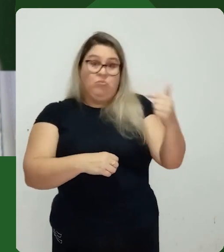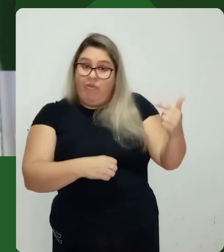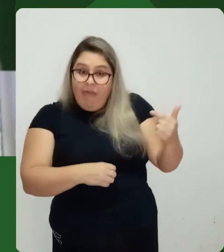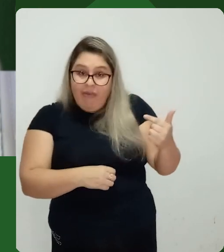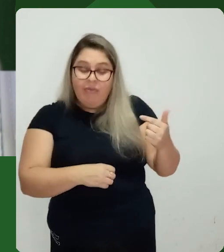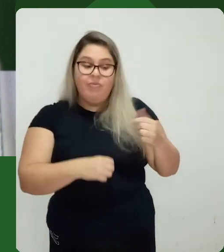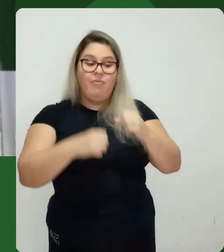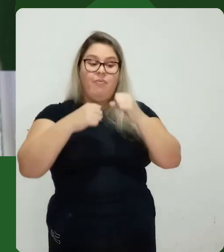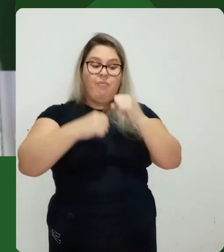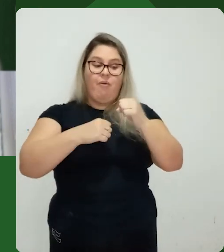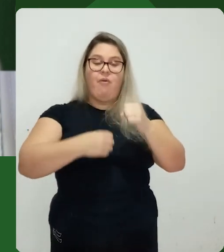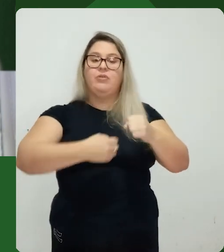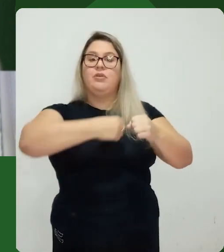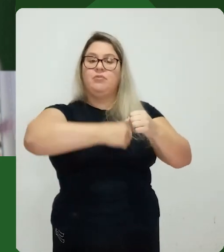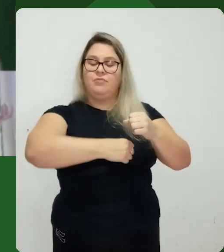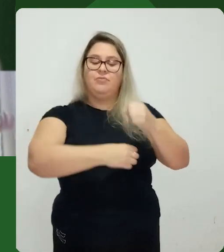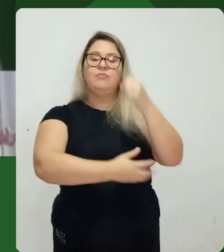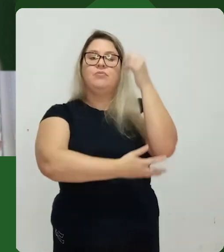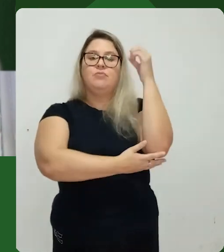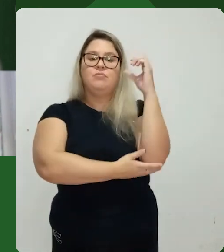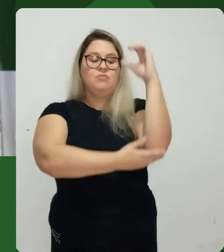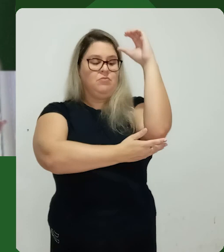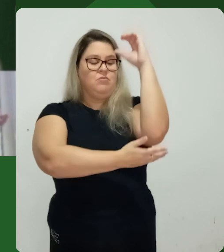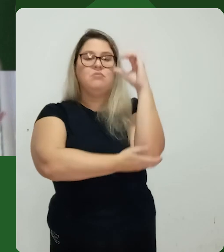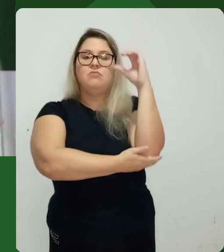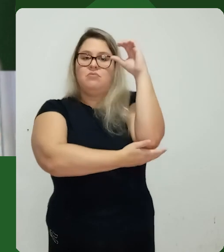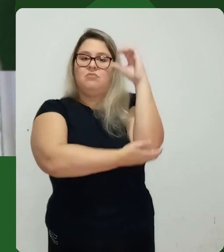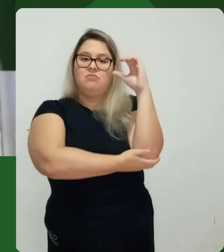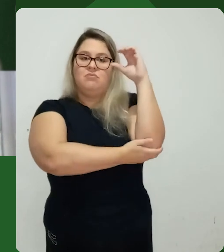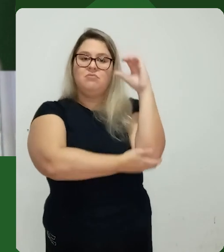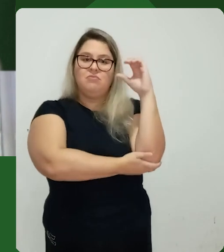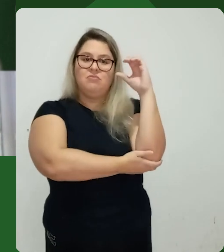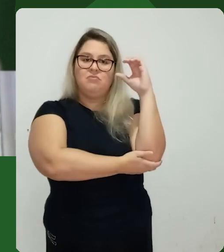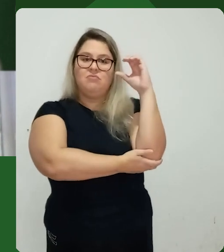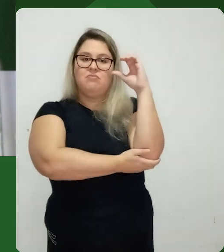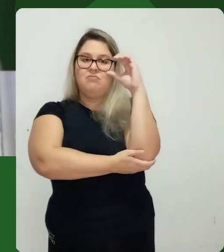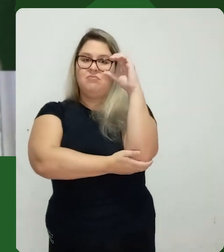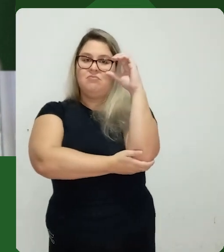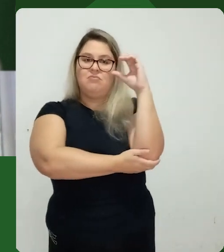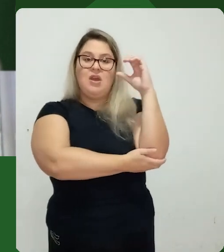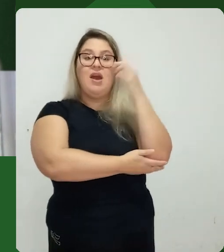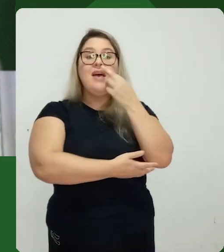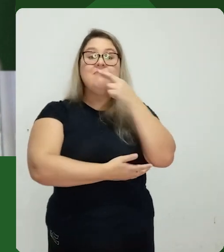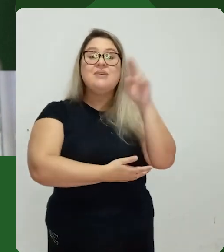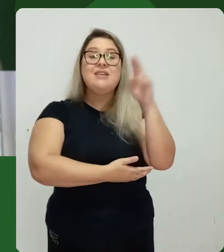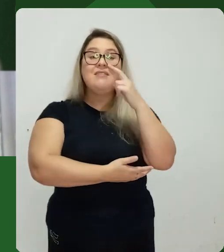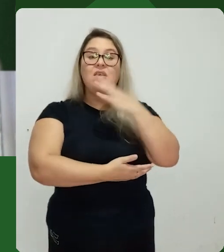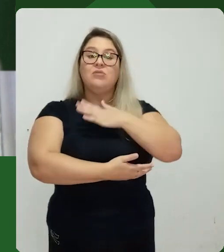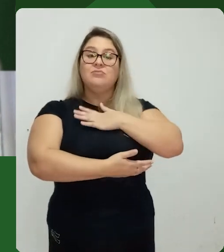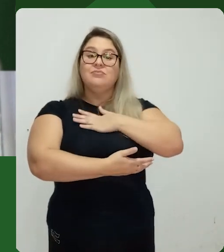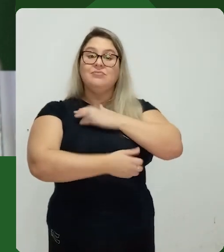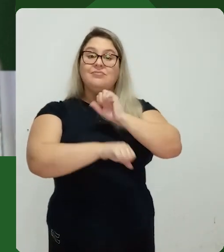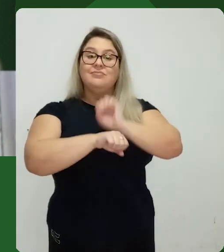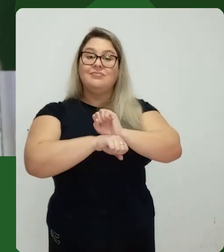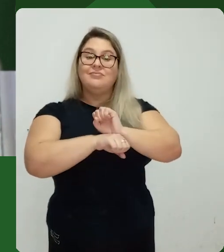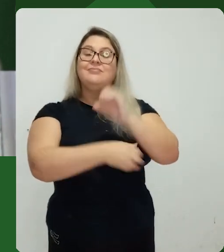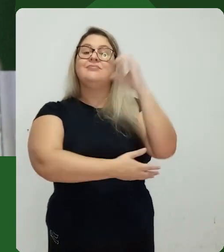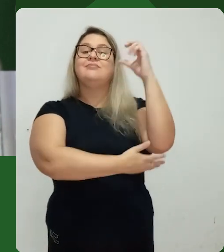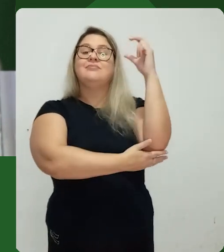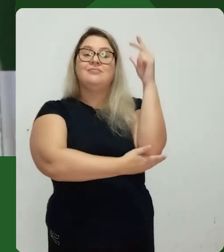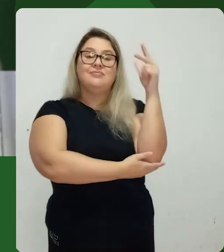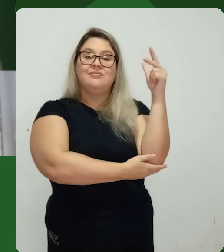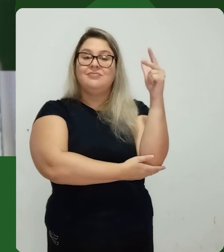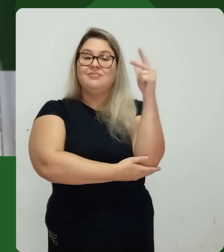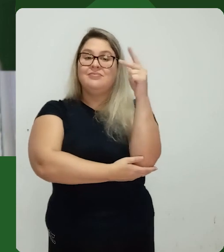em alguma coisa assim, mas se você não tiver, sempre você pode apoiar o cotovelo aqui no tronco,